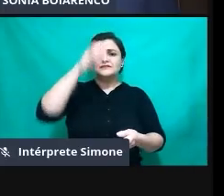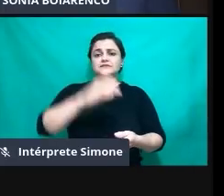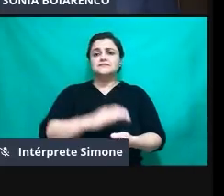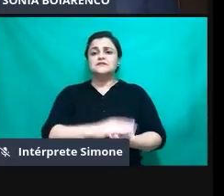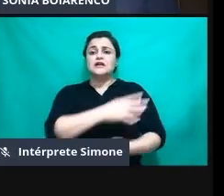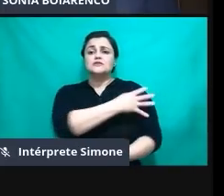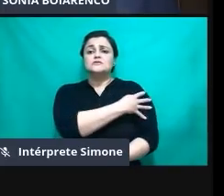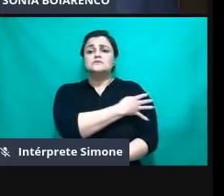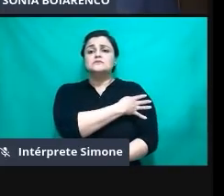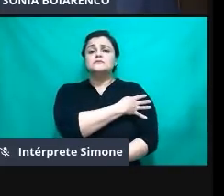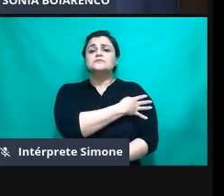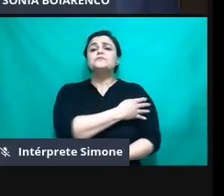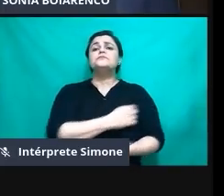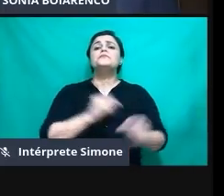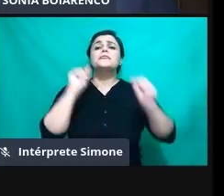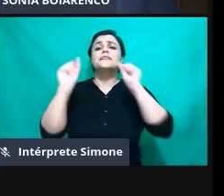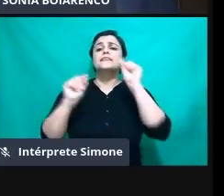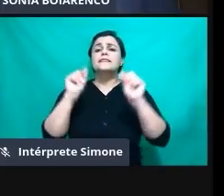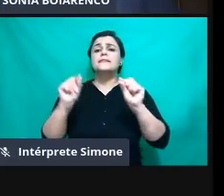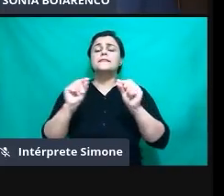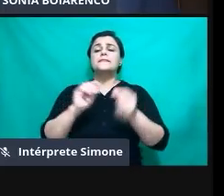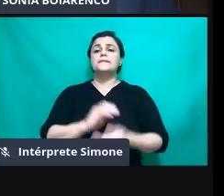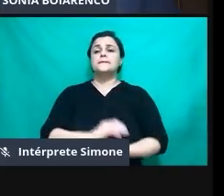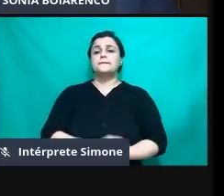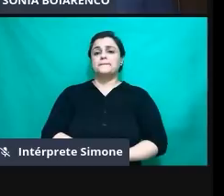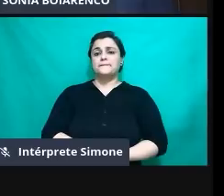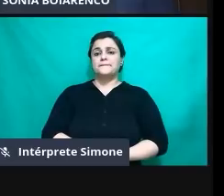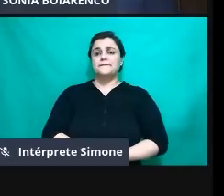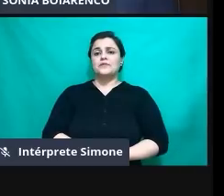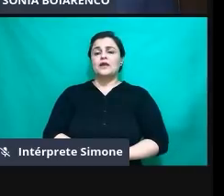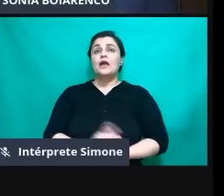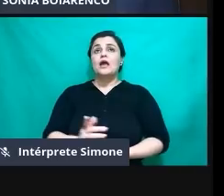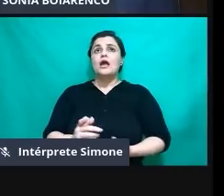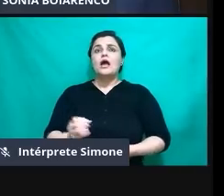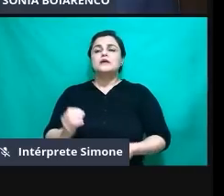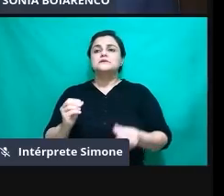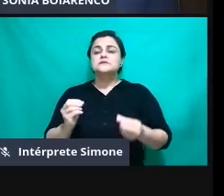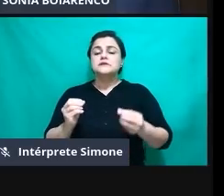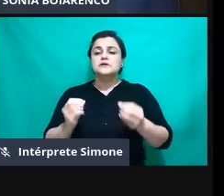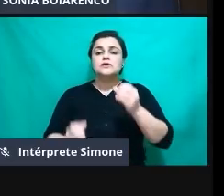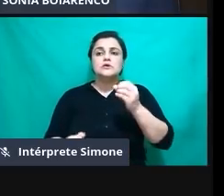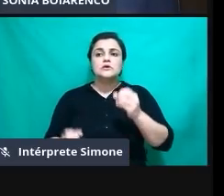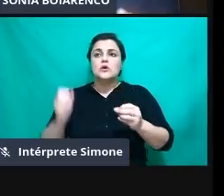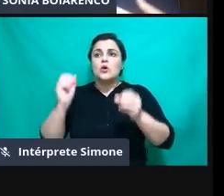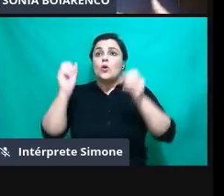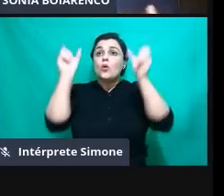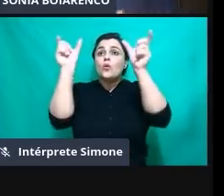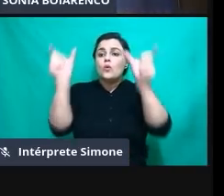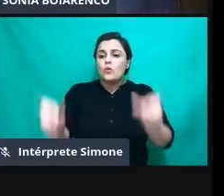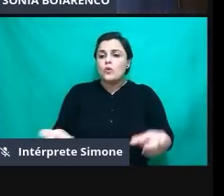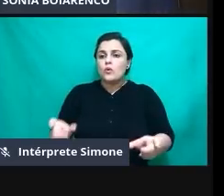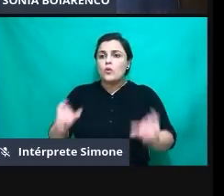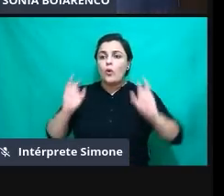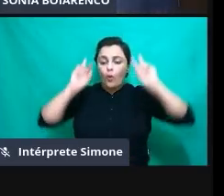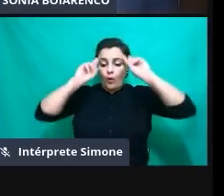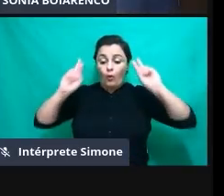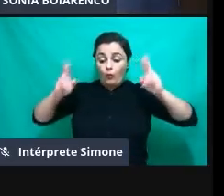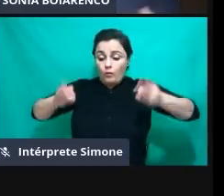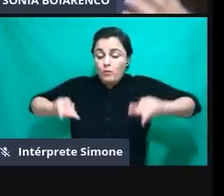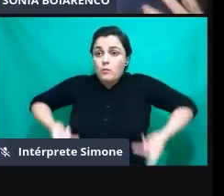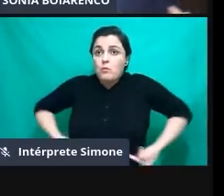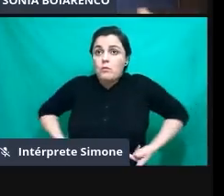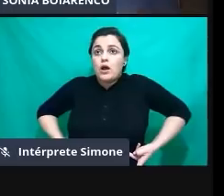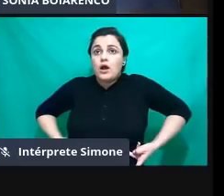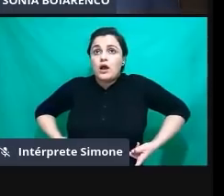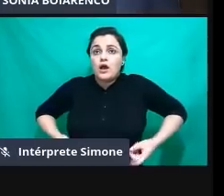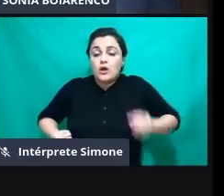o aparecimento, né, da espécie humana e sua expansão pelo mundo. Nós vamos falar um pouquinho